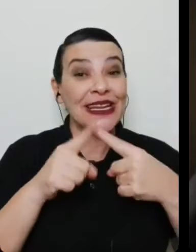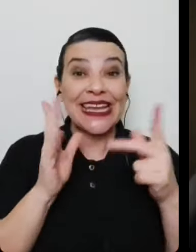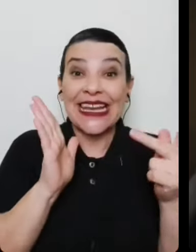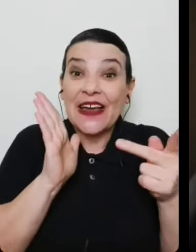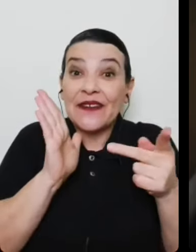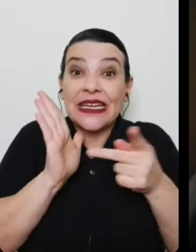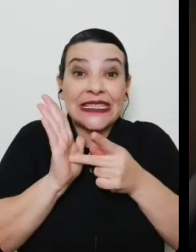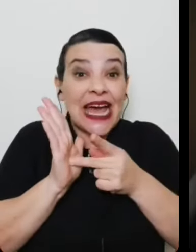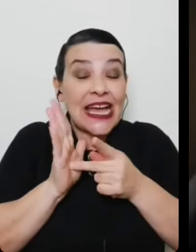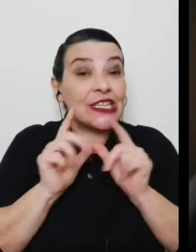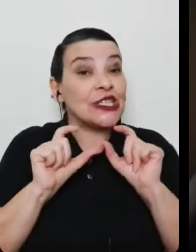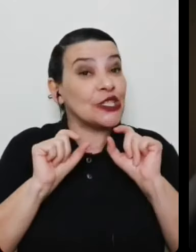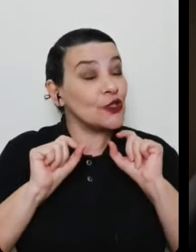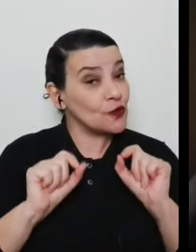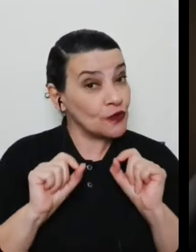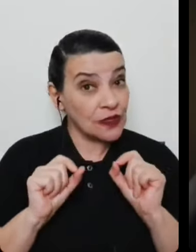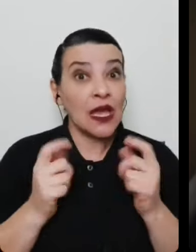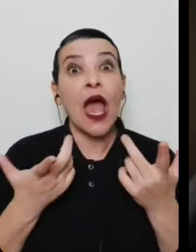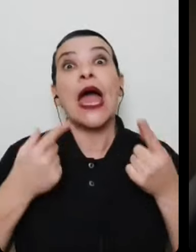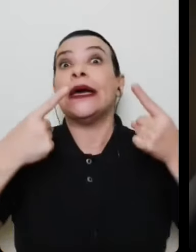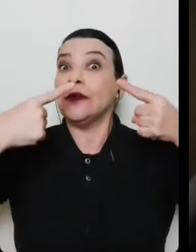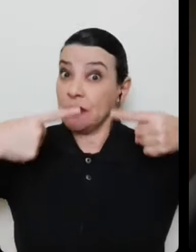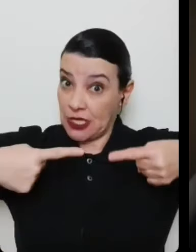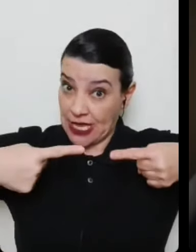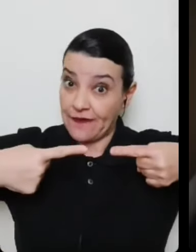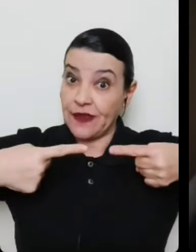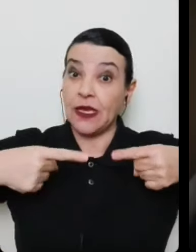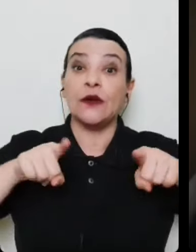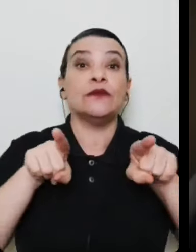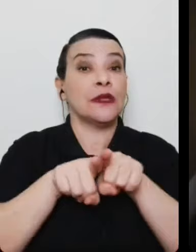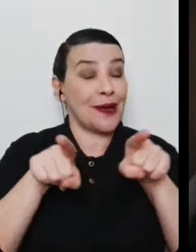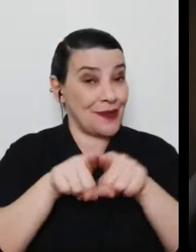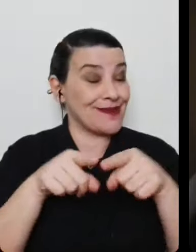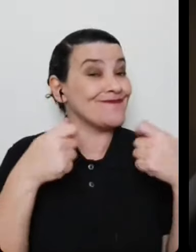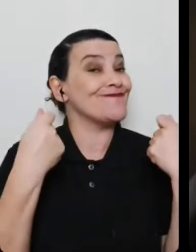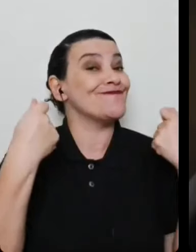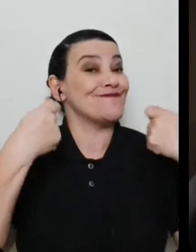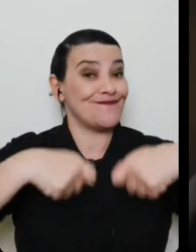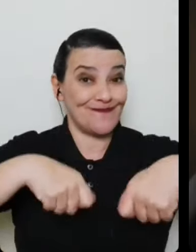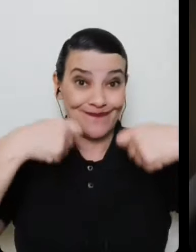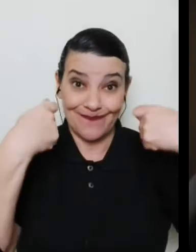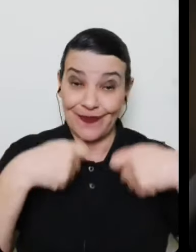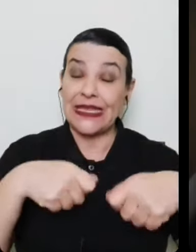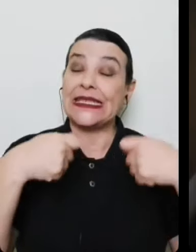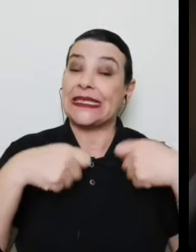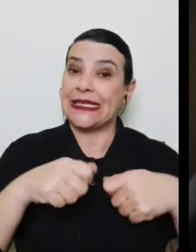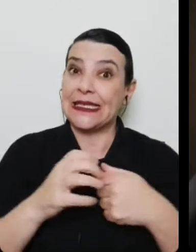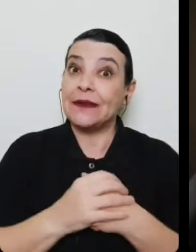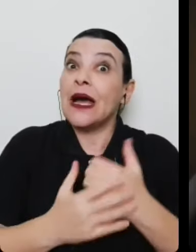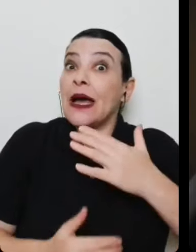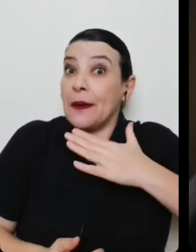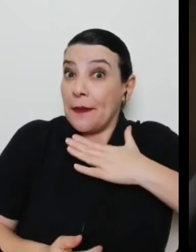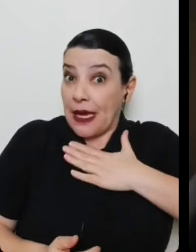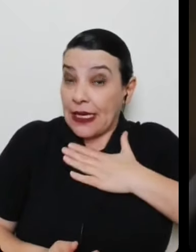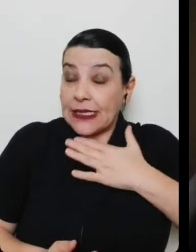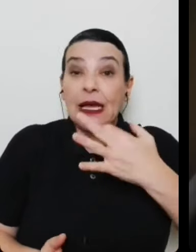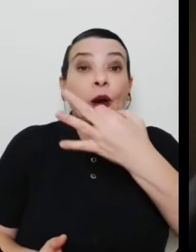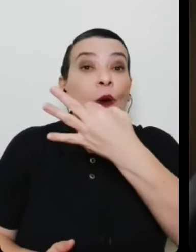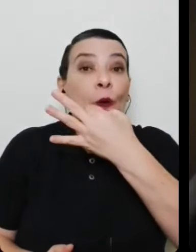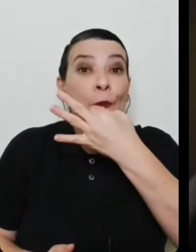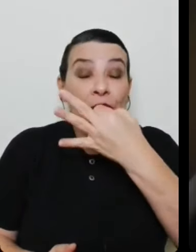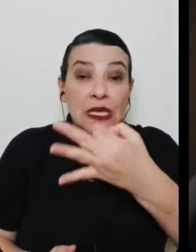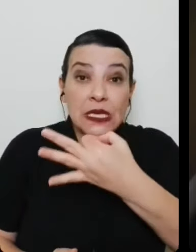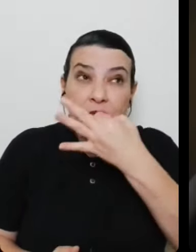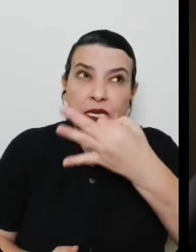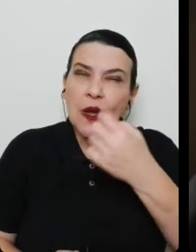se trata dos dois, né? É um desafio e é uma necessidade. Mas, na minha cabeça, quando eu penso